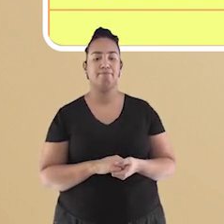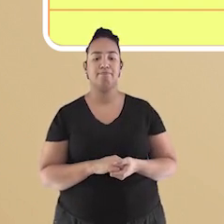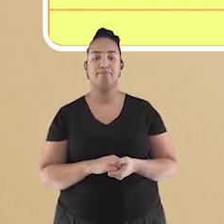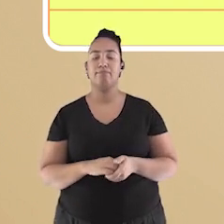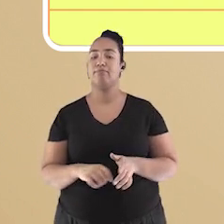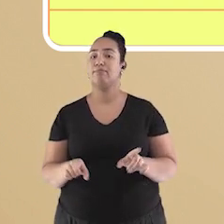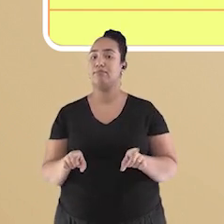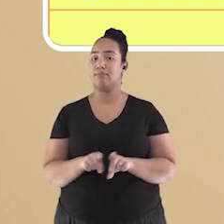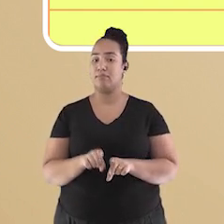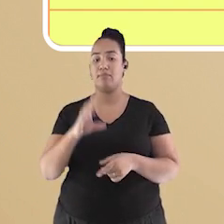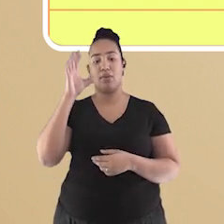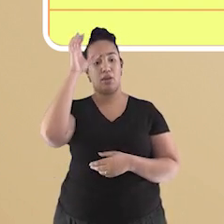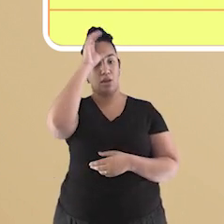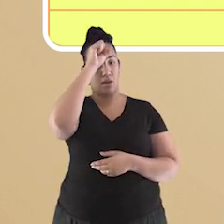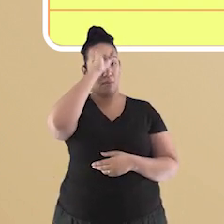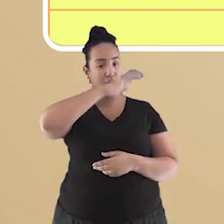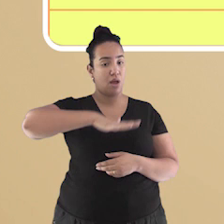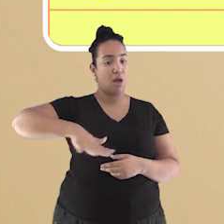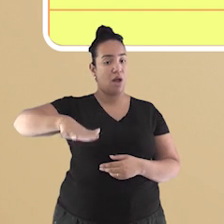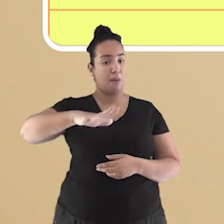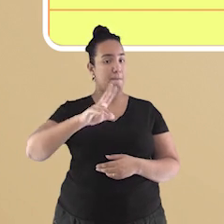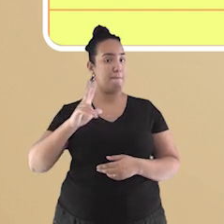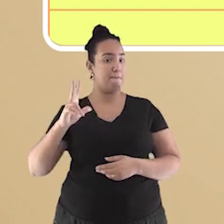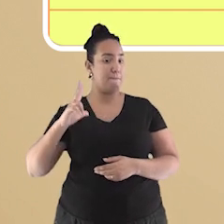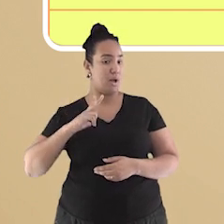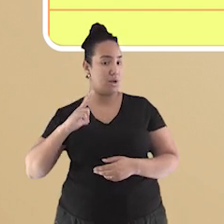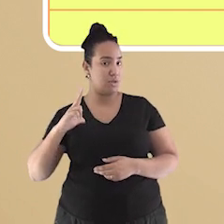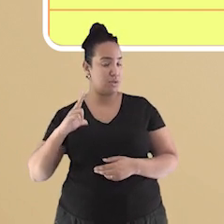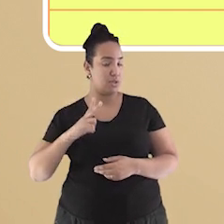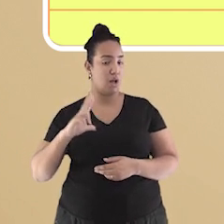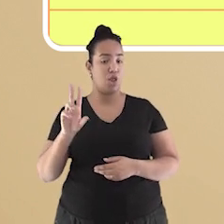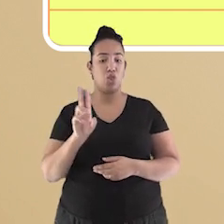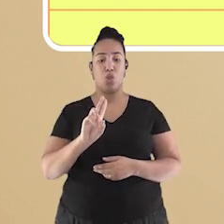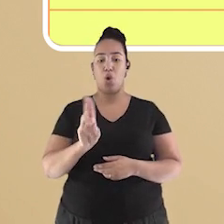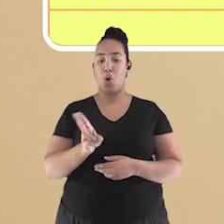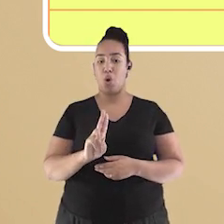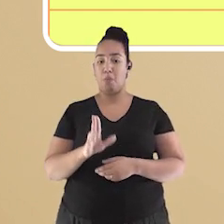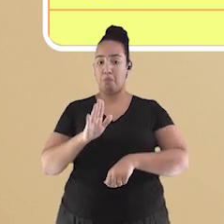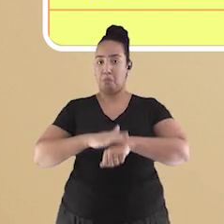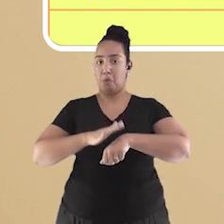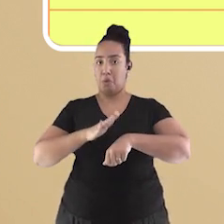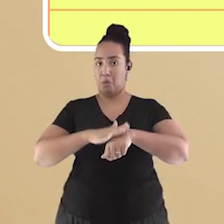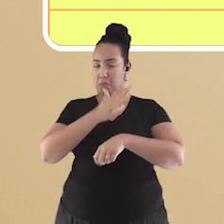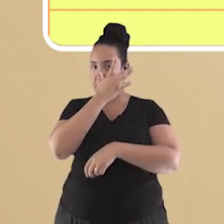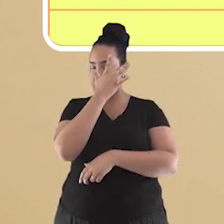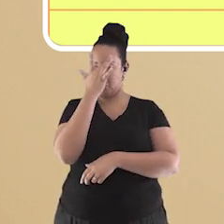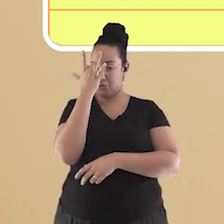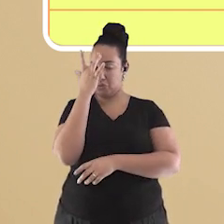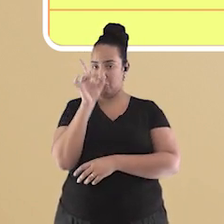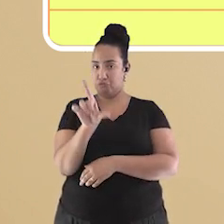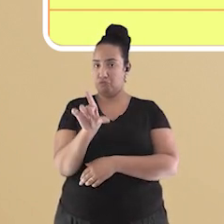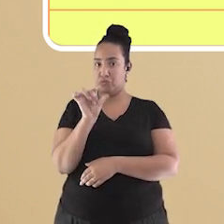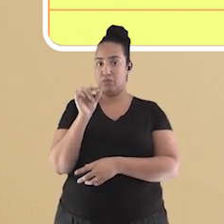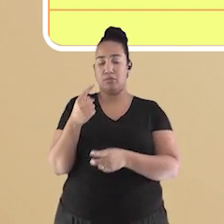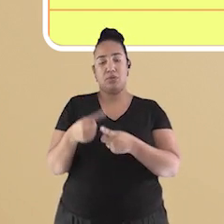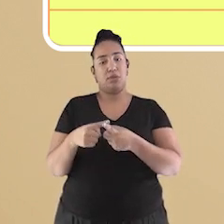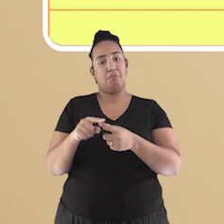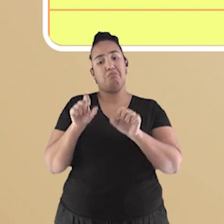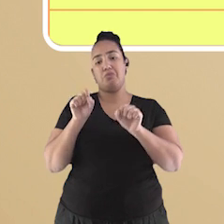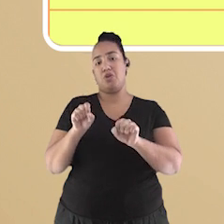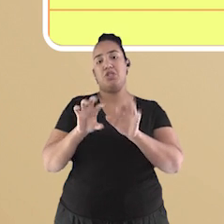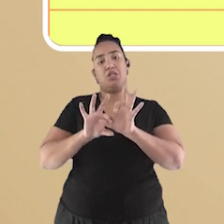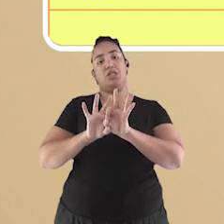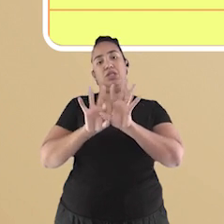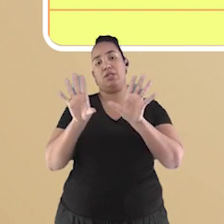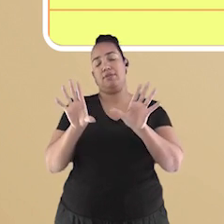Aprendemos que os espaços particulares são nomeados por seus donos, pois esses colocam o nome que